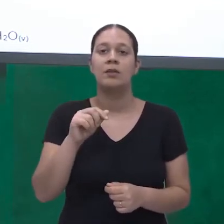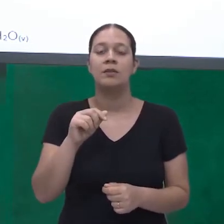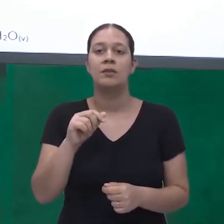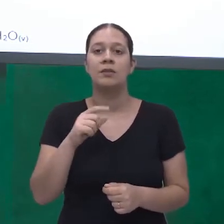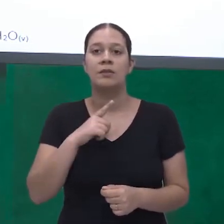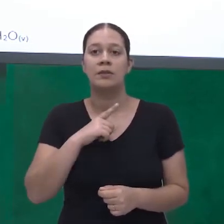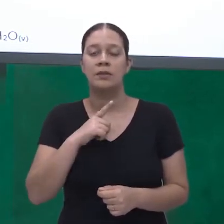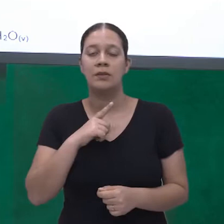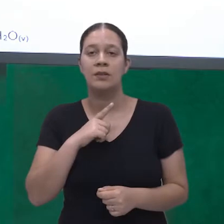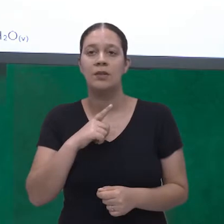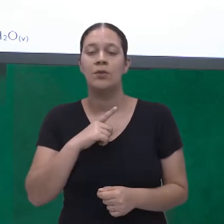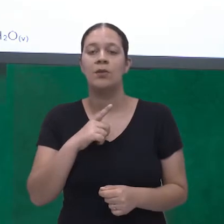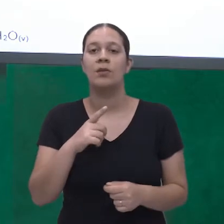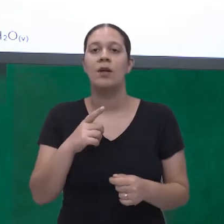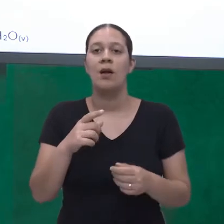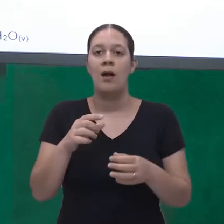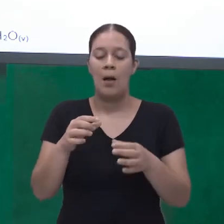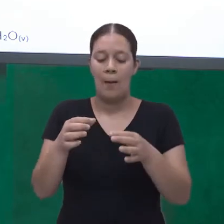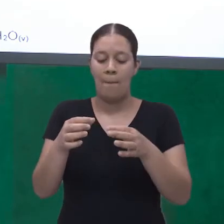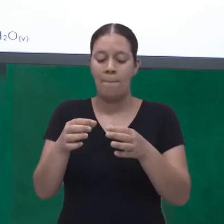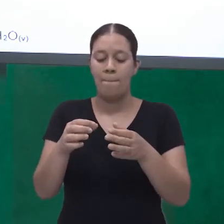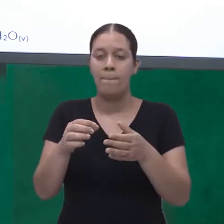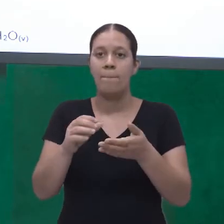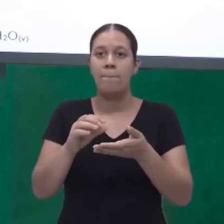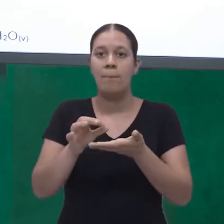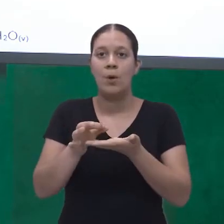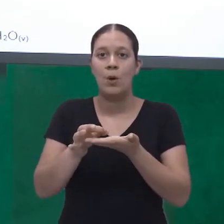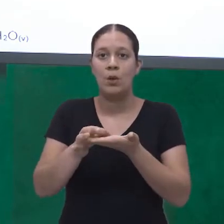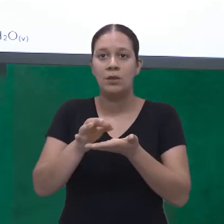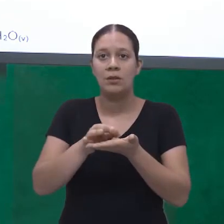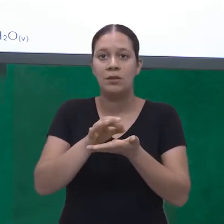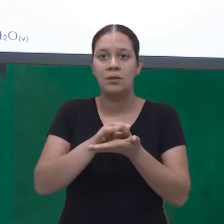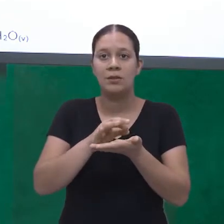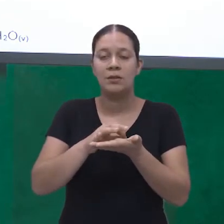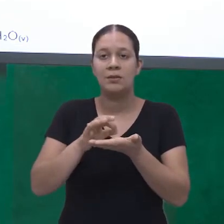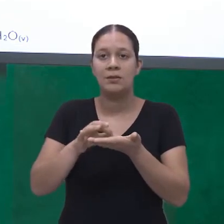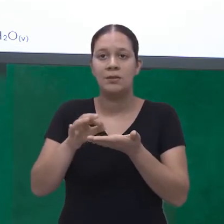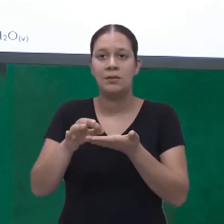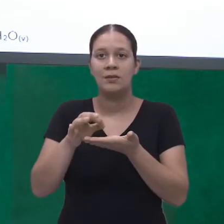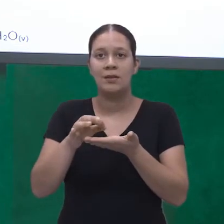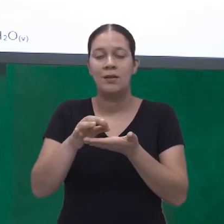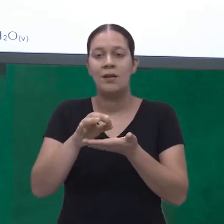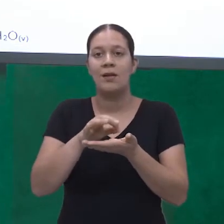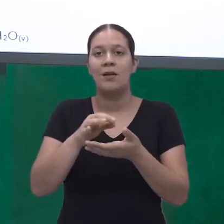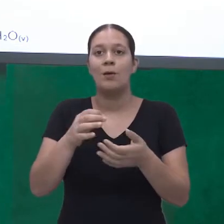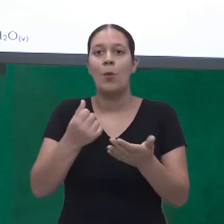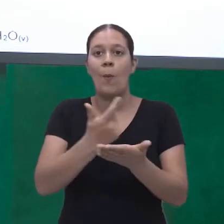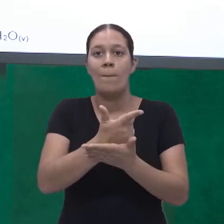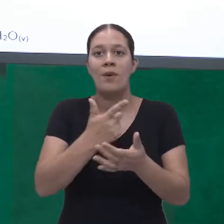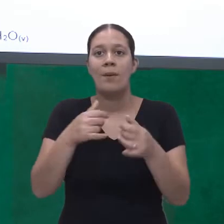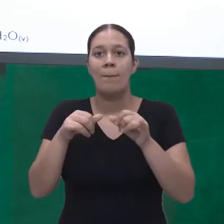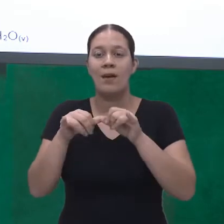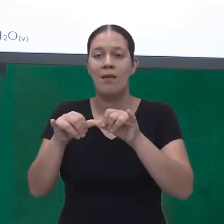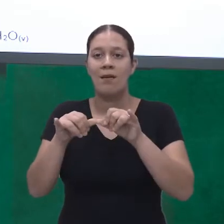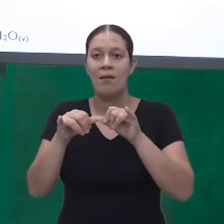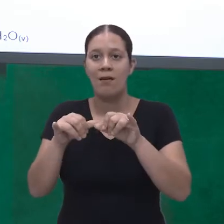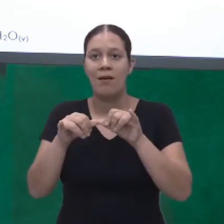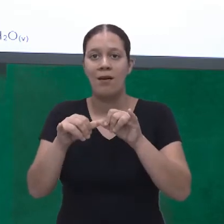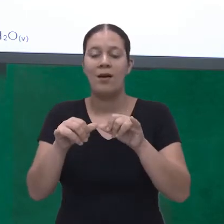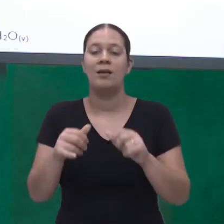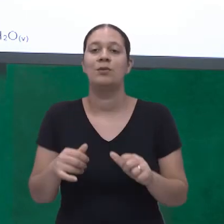naftalina. Naftalina é aquela bolinha que muitas vezes a pessoa compra em mercados para